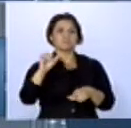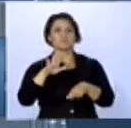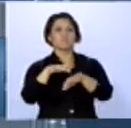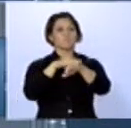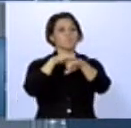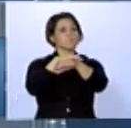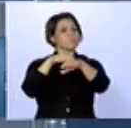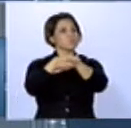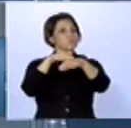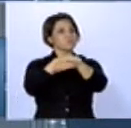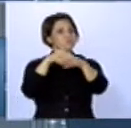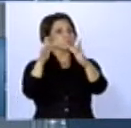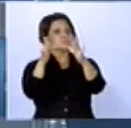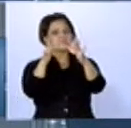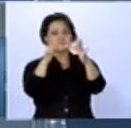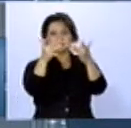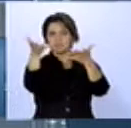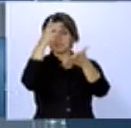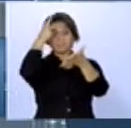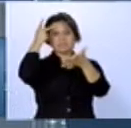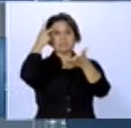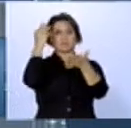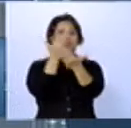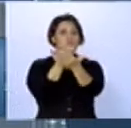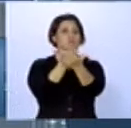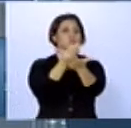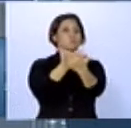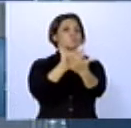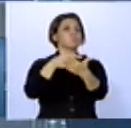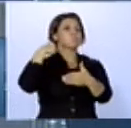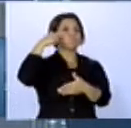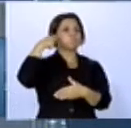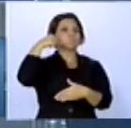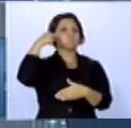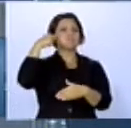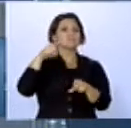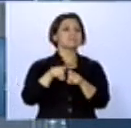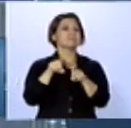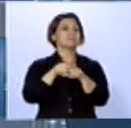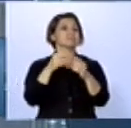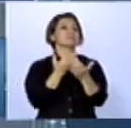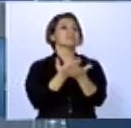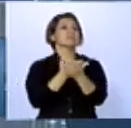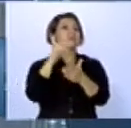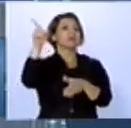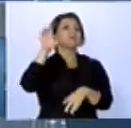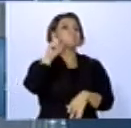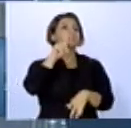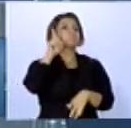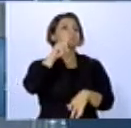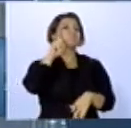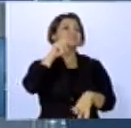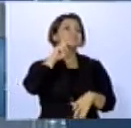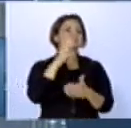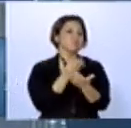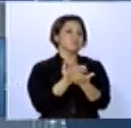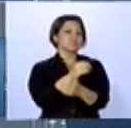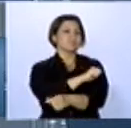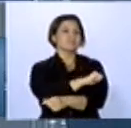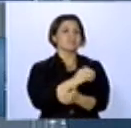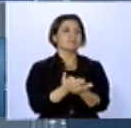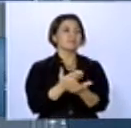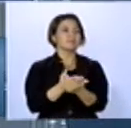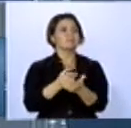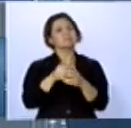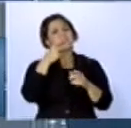com qualquer estudante de direito americano e eu fiz isso algumas vezes no doutorado sanduíche eles sempre imaginavam que a tese estava sendo